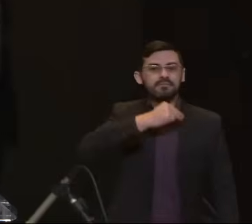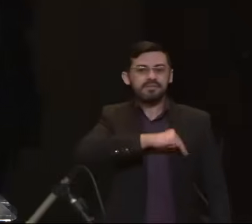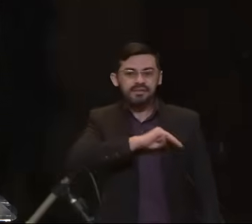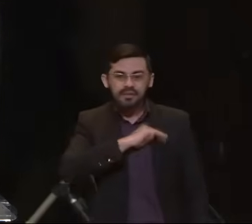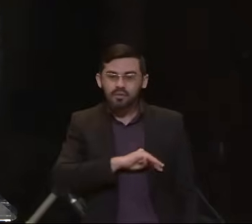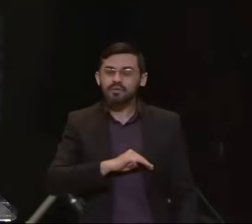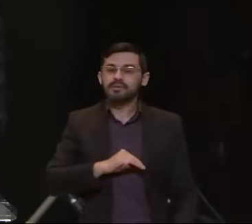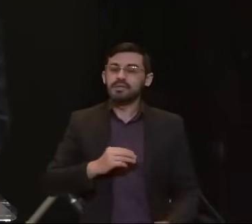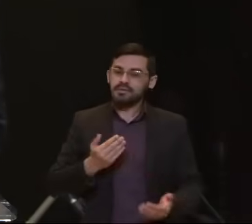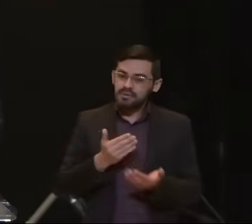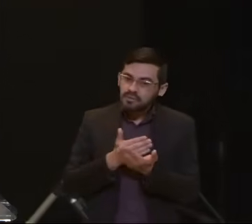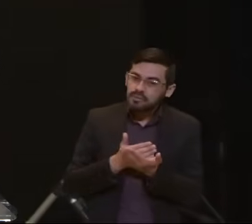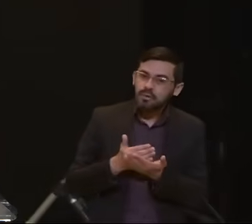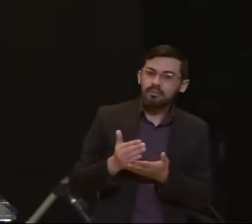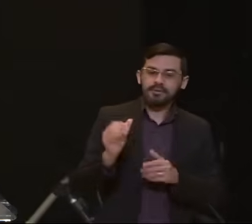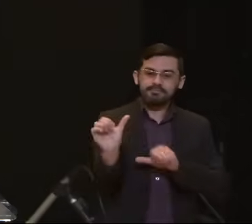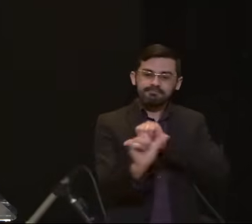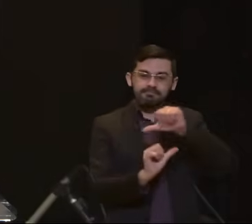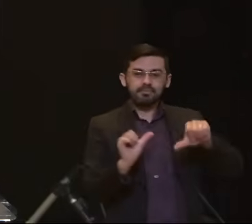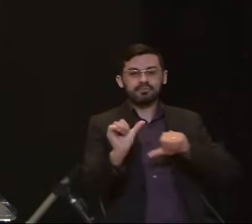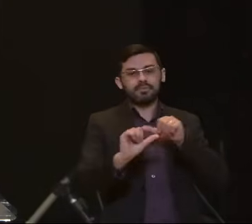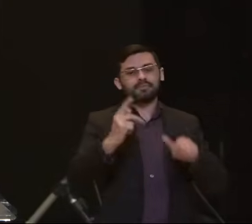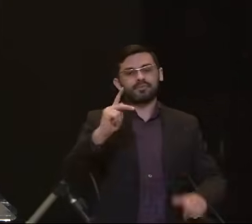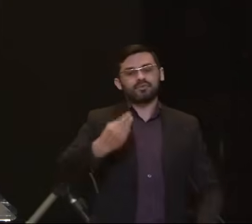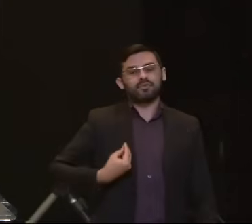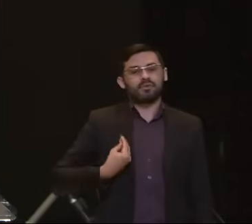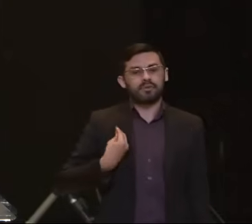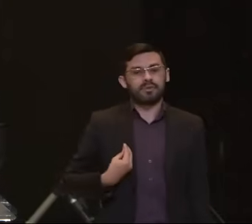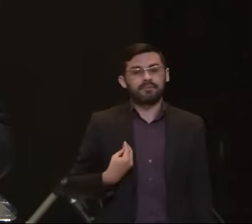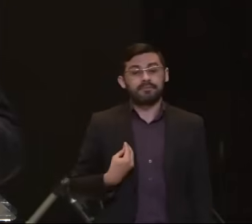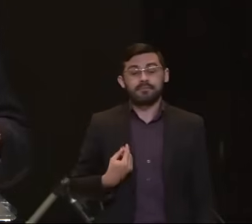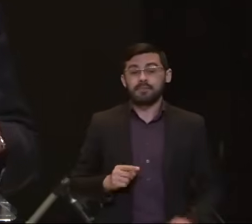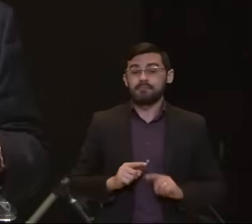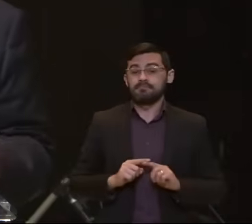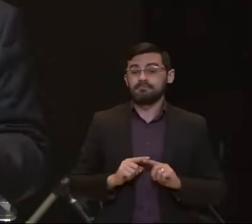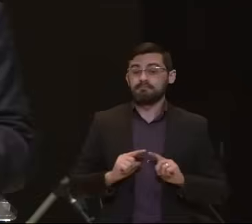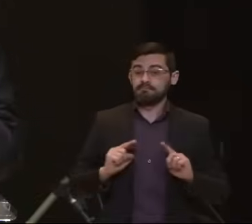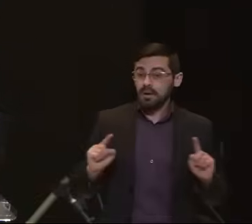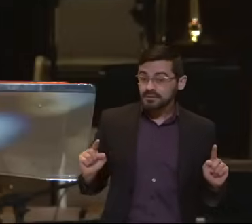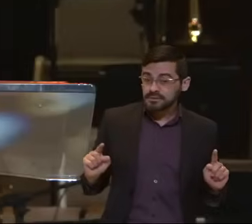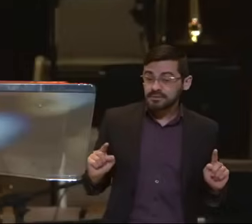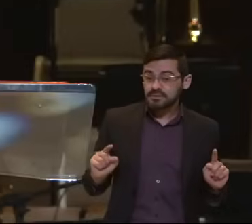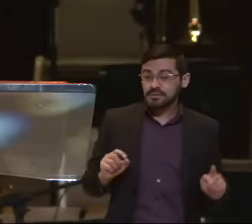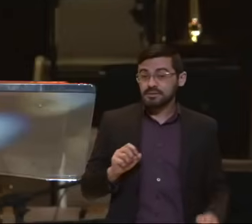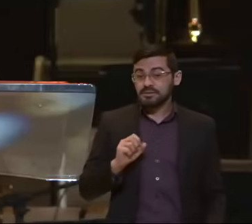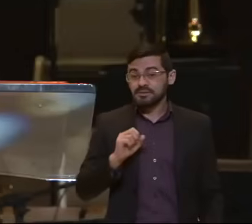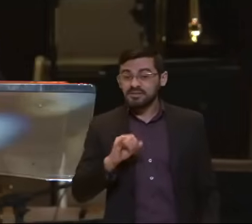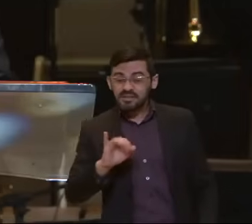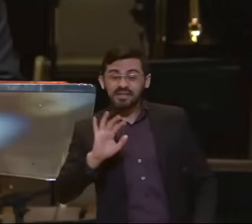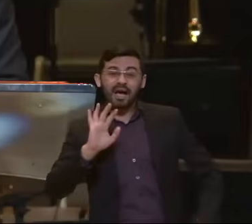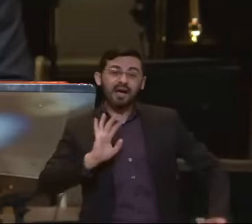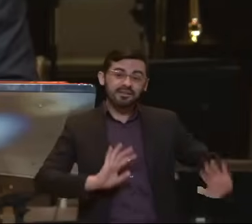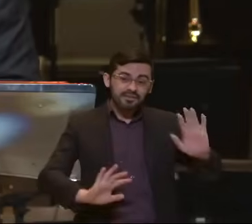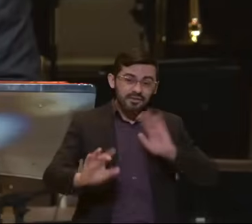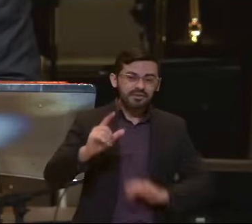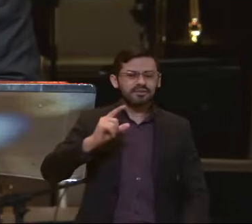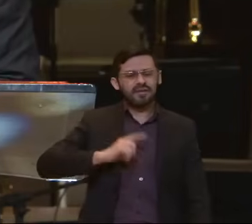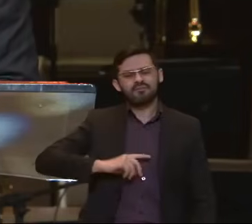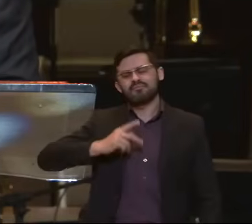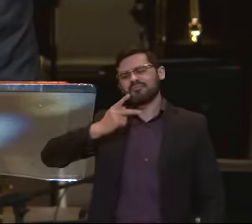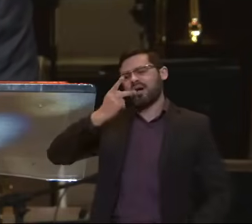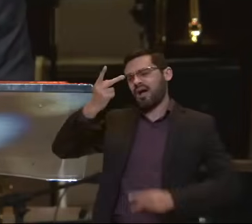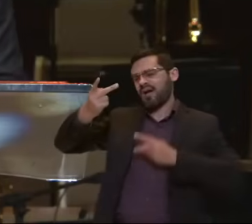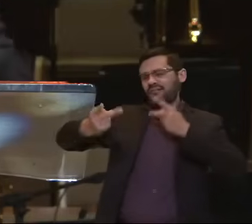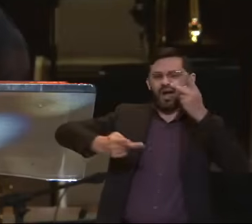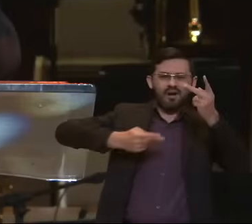vai gerar algo novo na sua vida. Porém, se eu tenho o discurso certo,